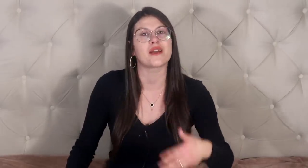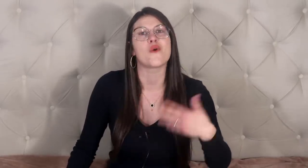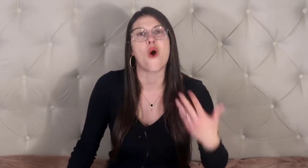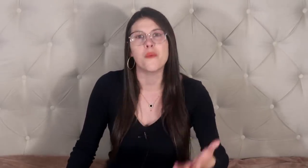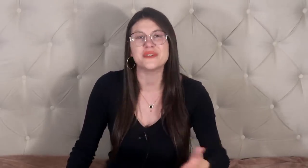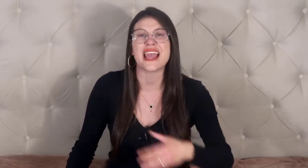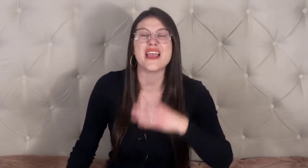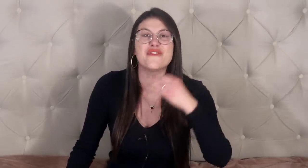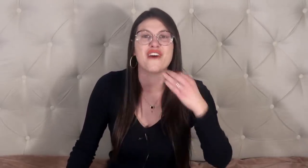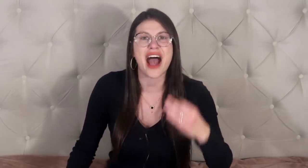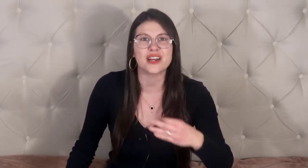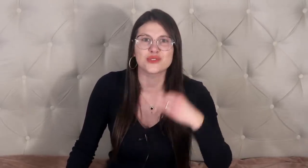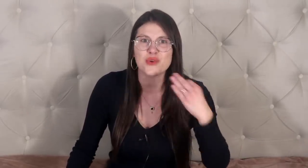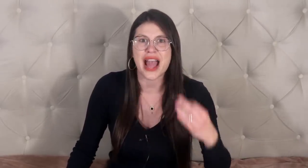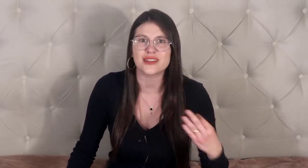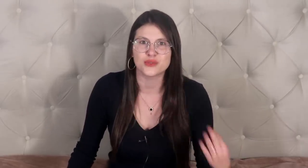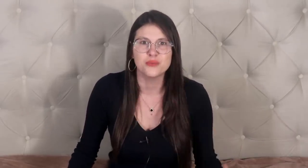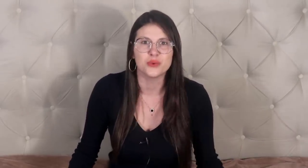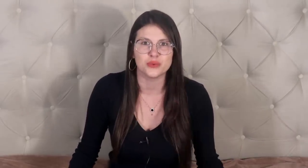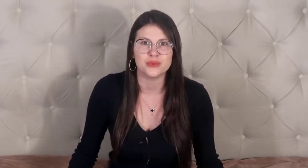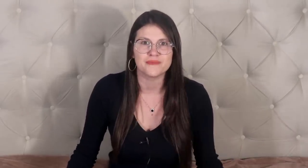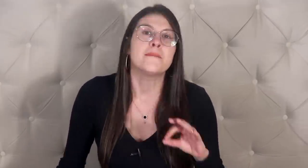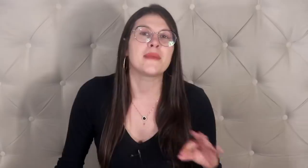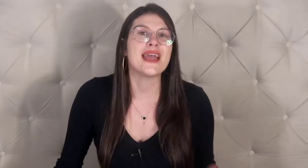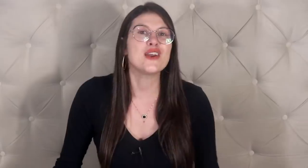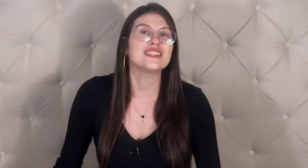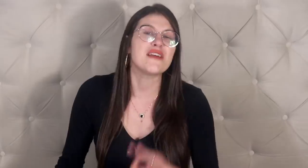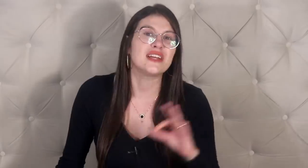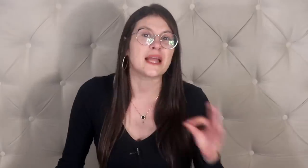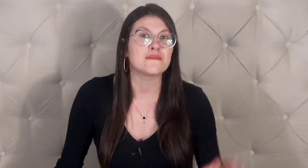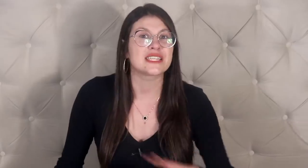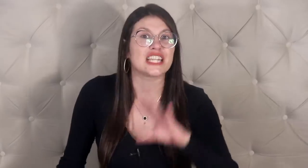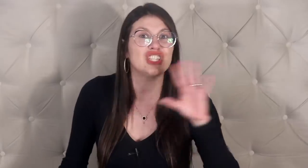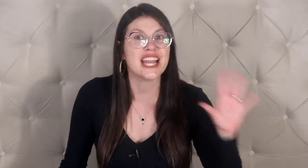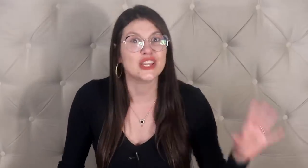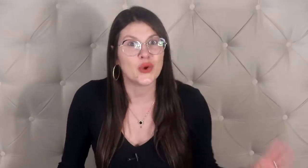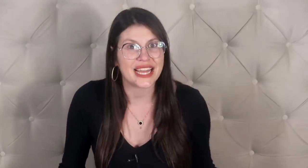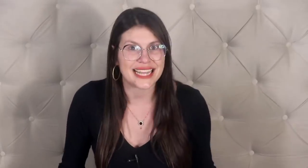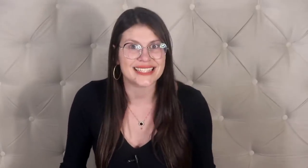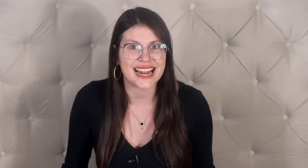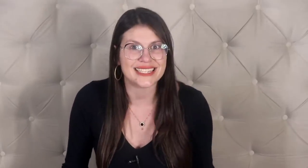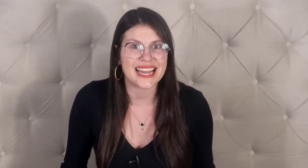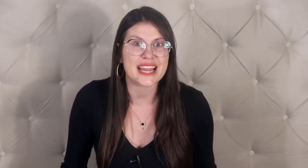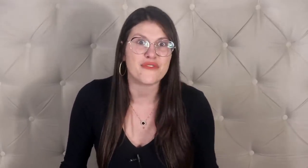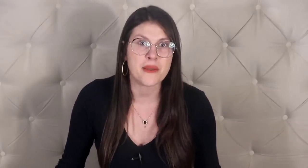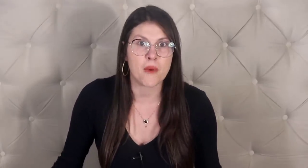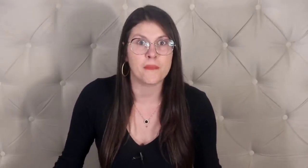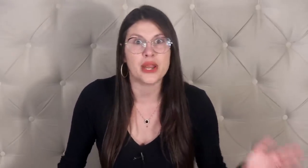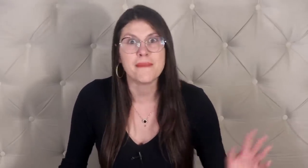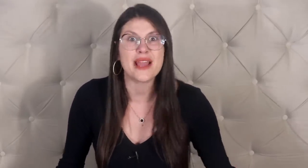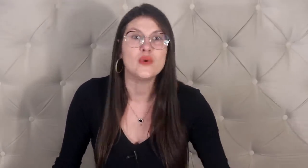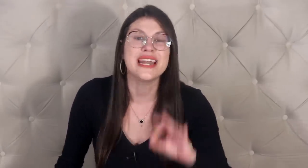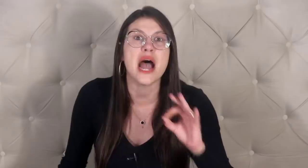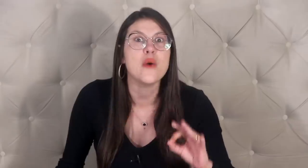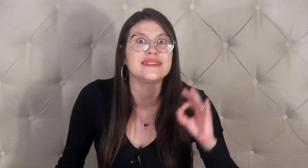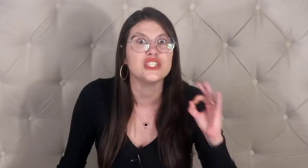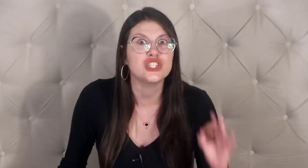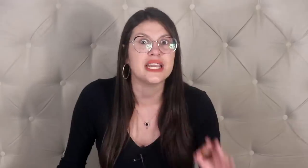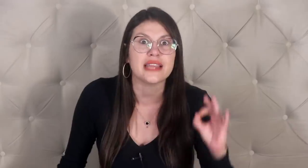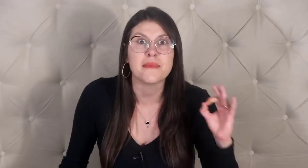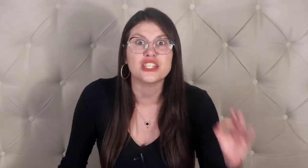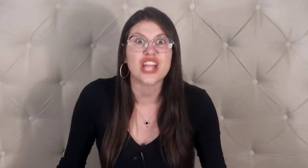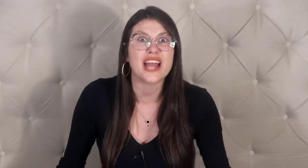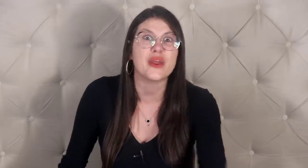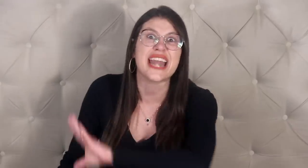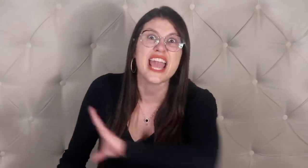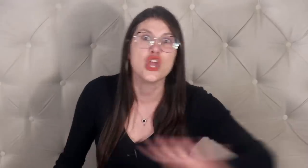pessoas que aplicam golpes em vários lugares do mundo. Primeiro, nós levantamos que a diretoria da AstraZeneca afirmou por e-mail não